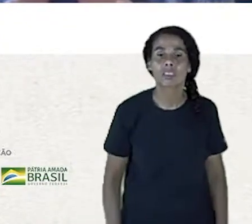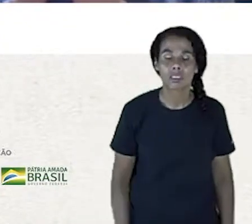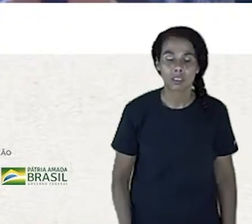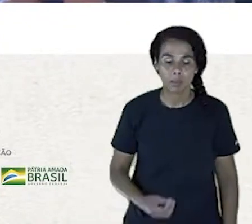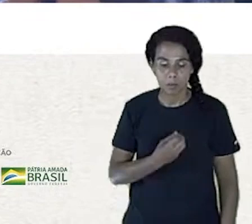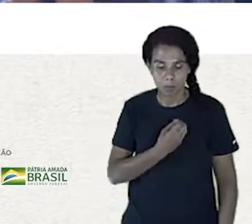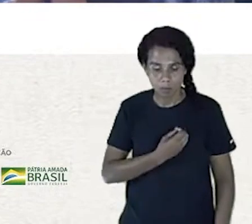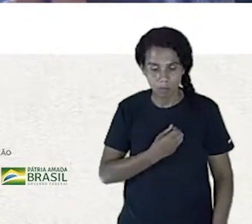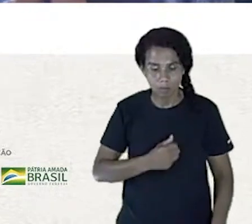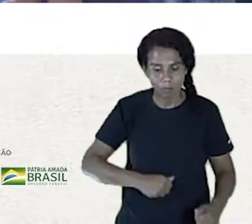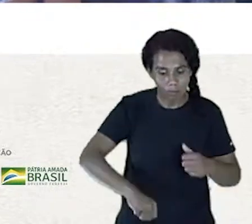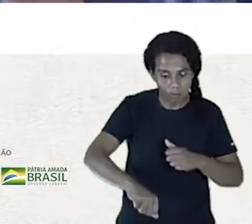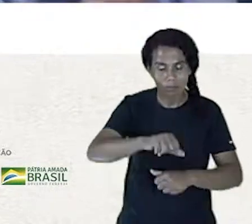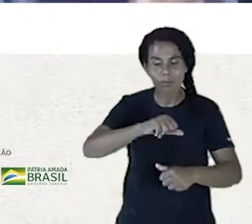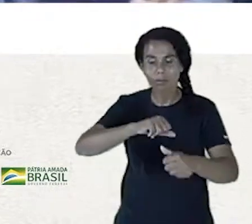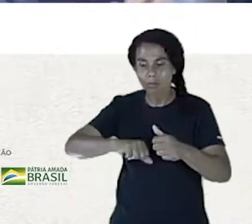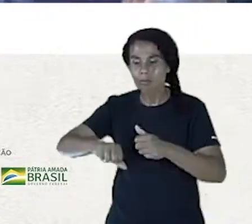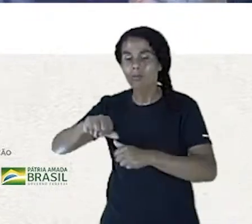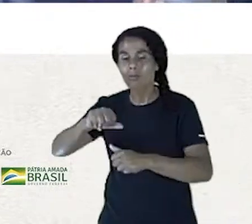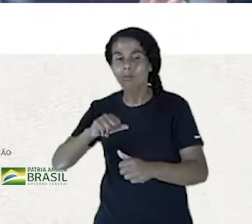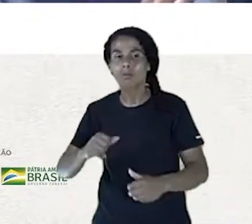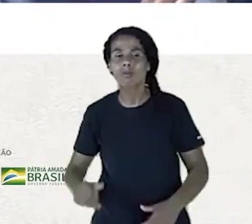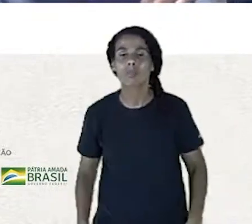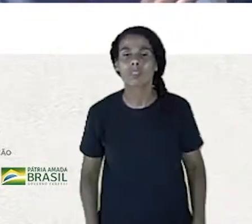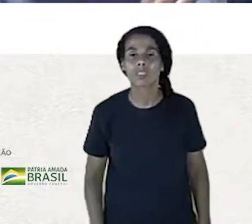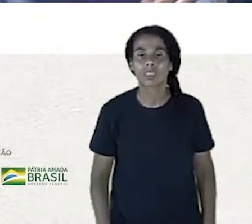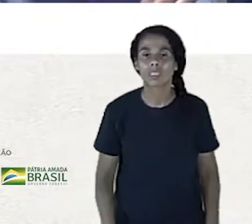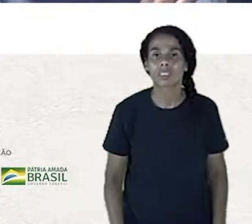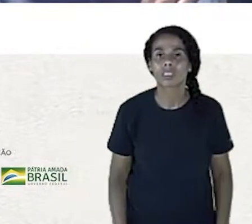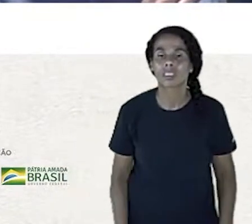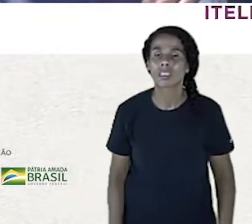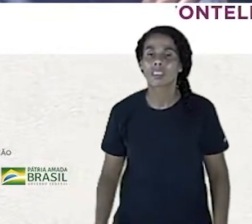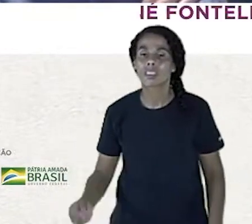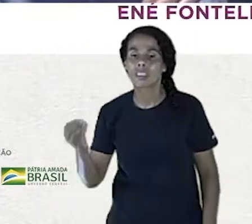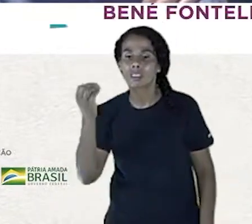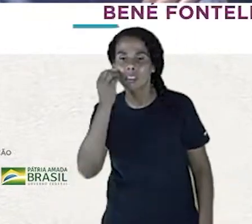nos cabe fazer, é